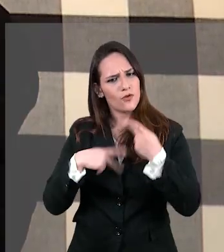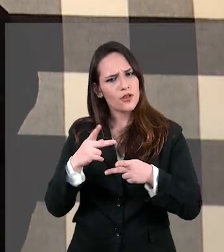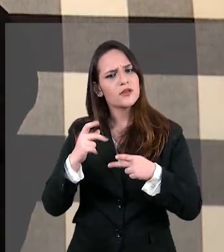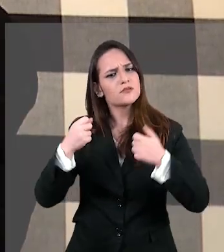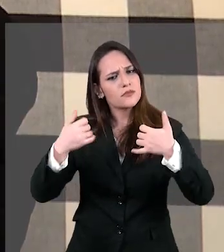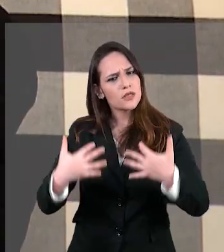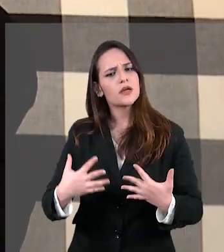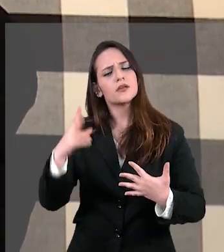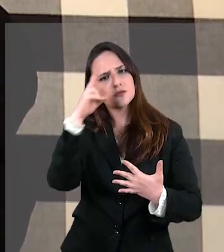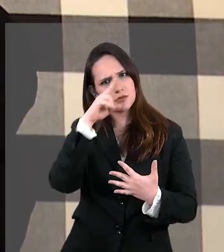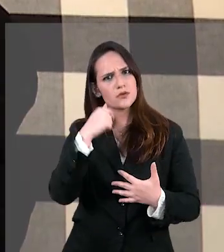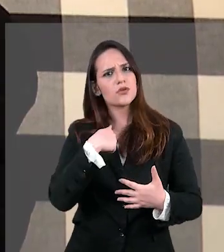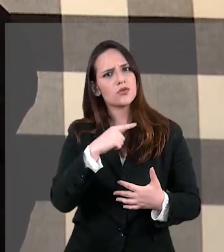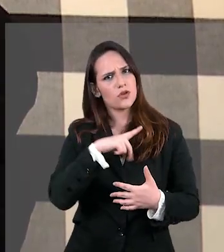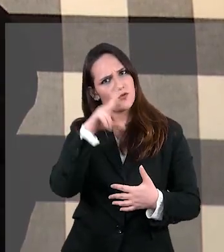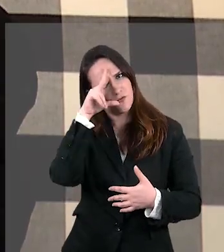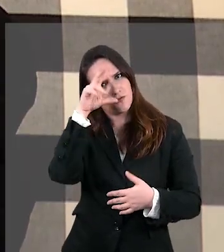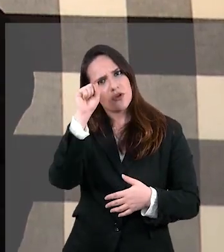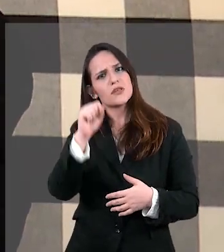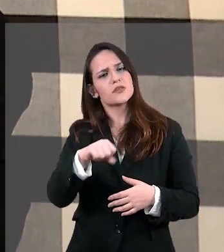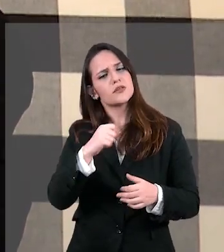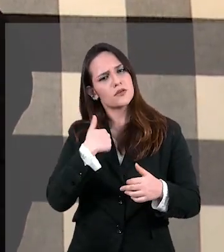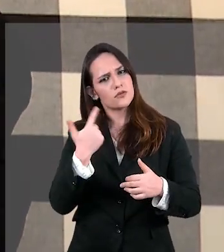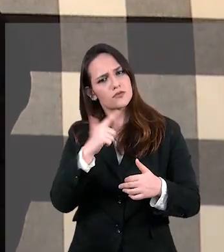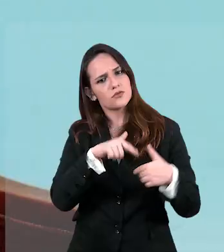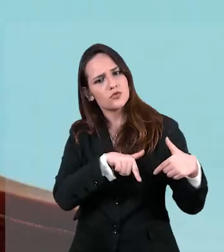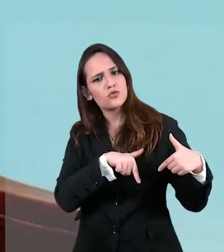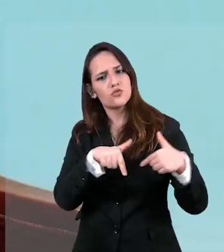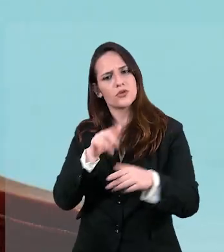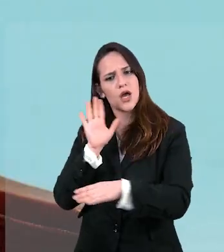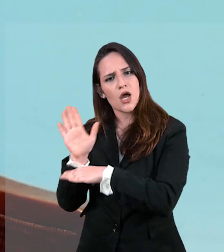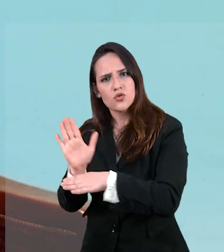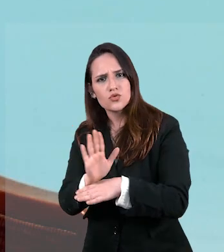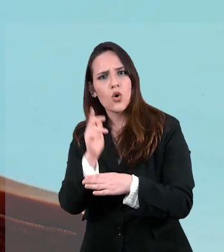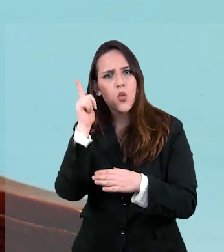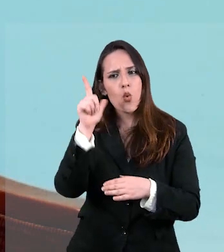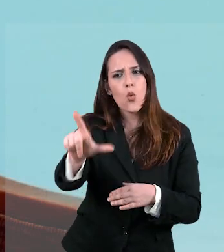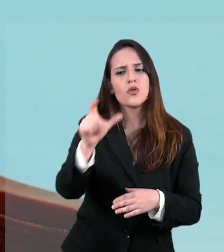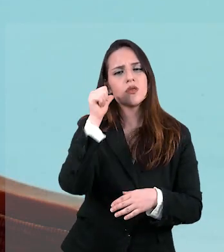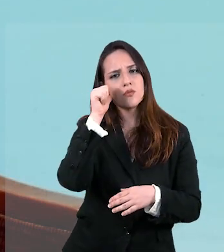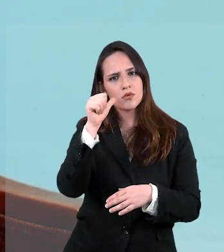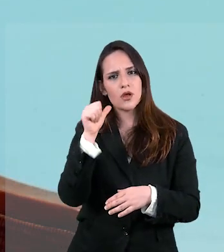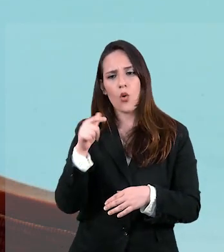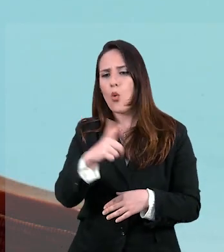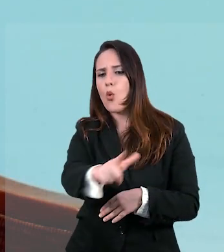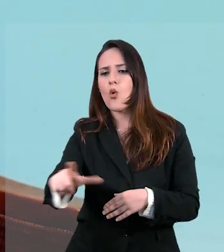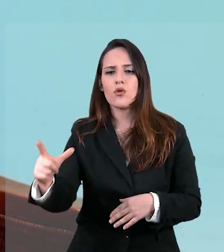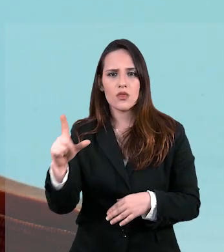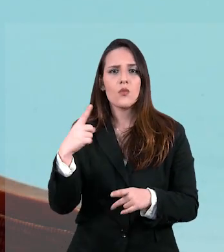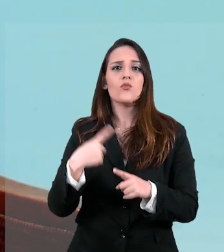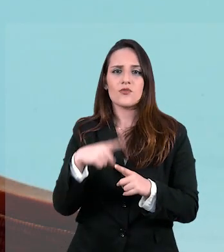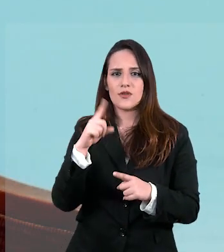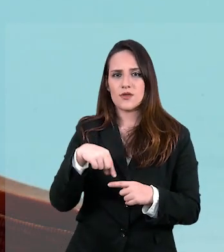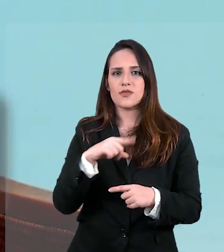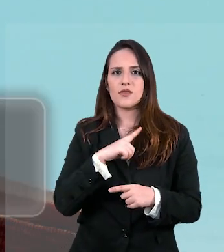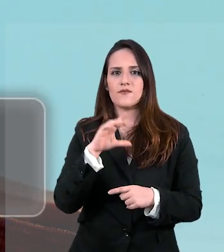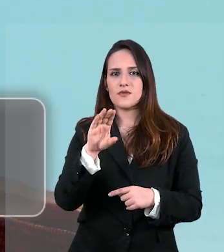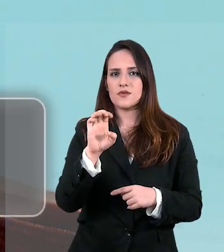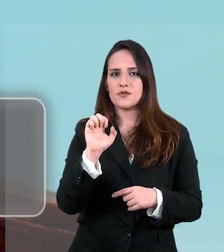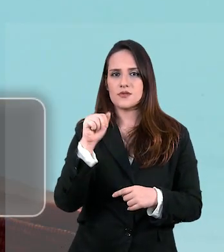posso falar dessa maneira, eu tenho forças para lutar por outras mulheres também, a partir do